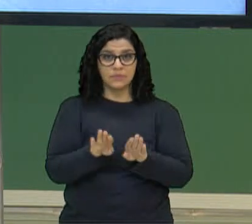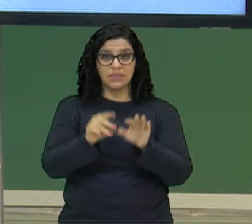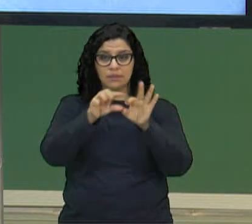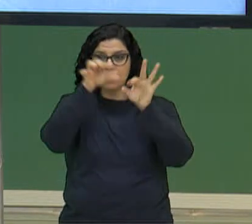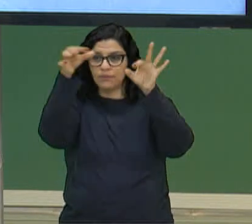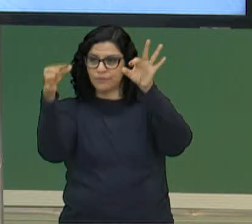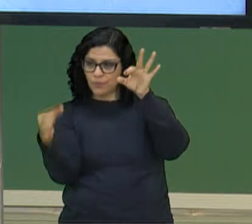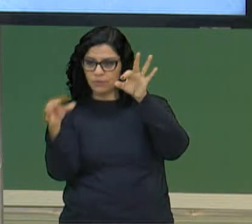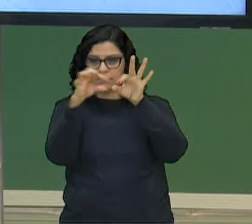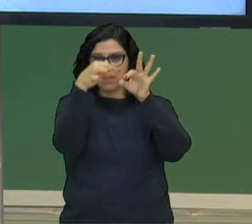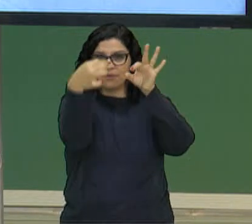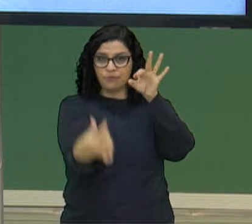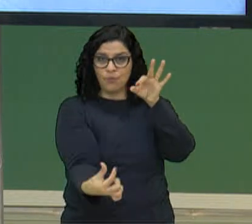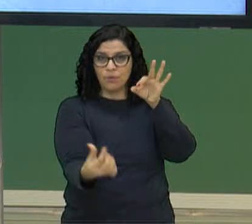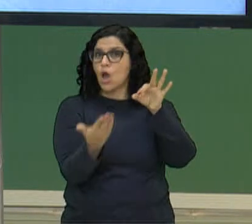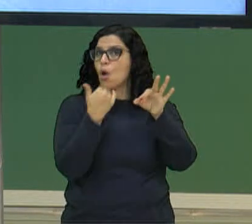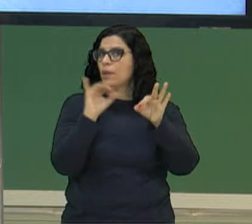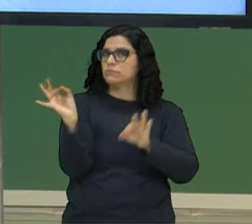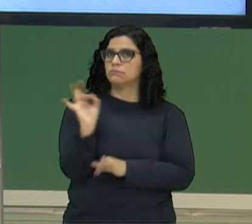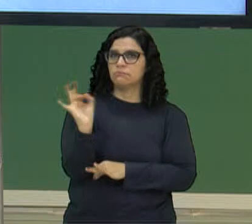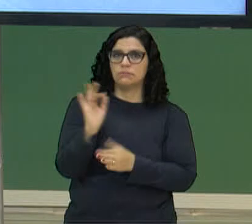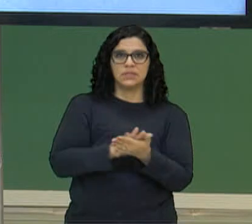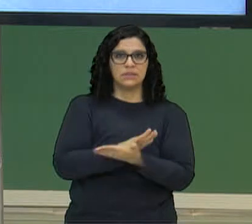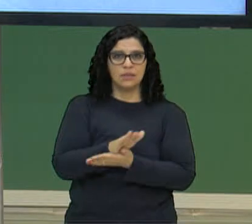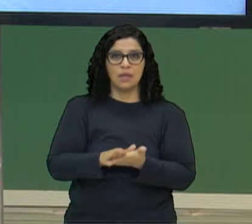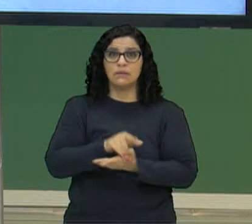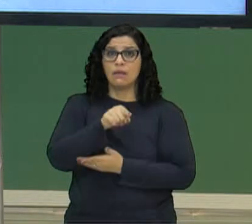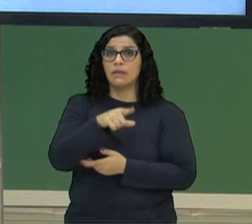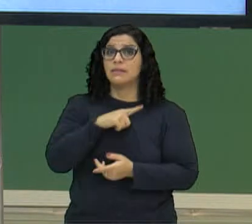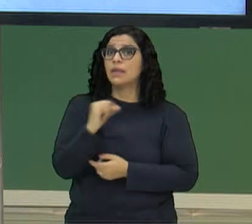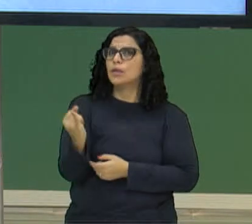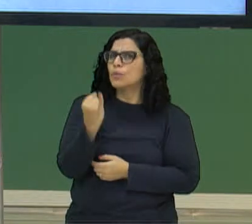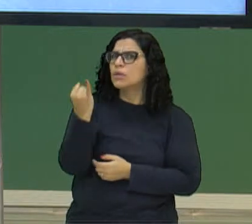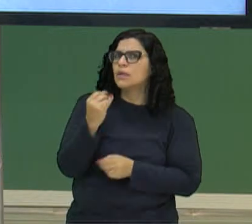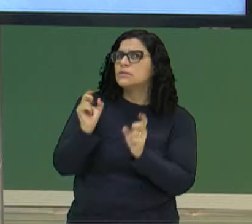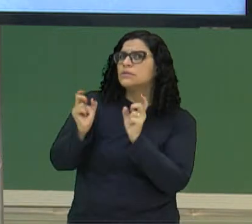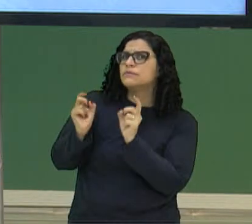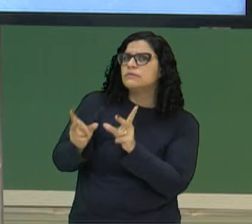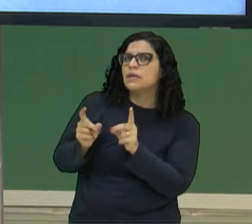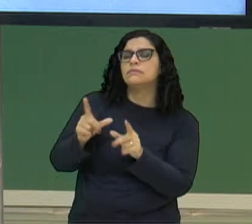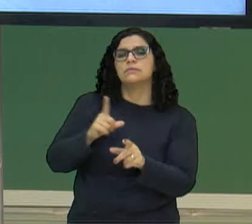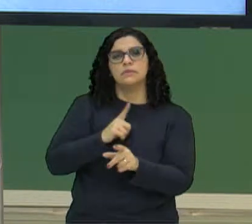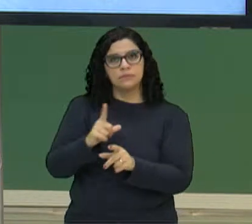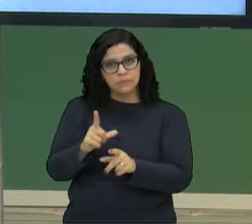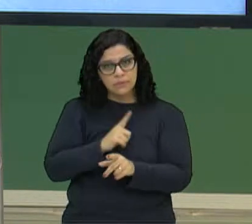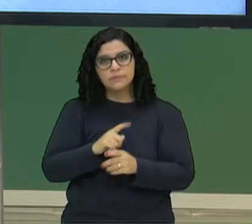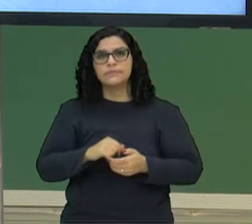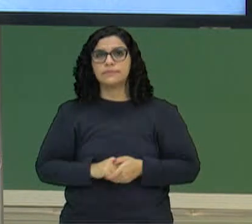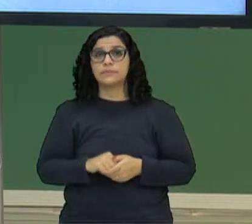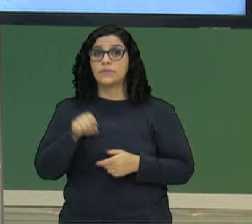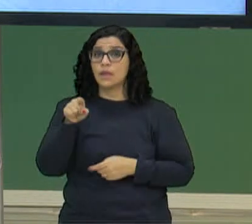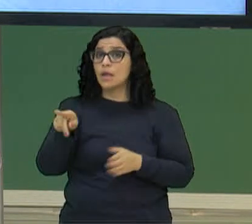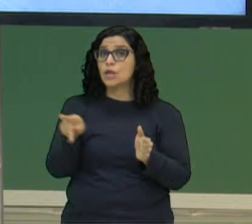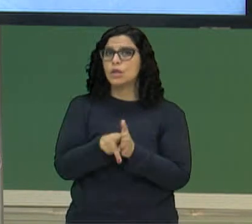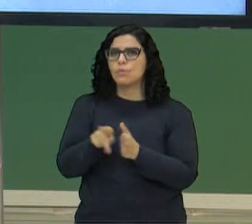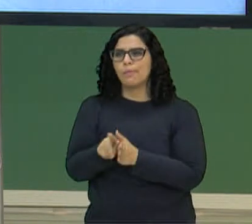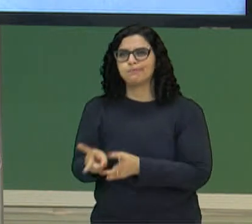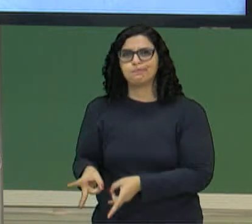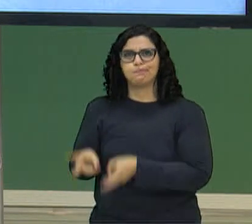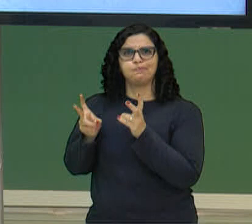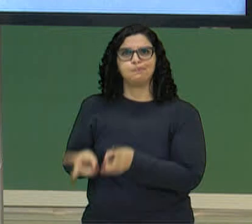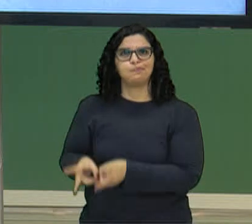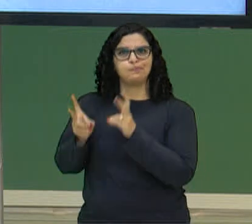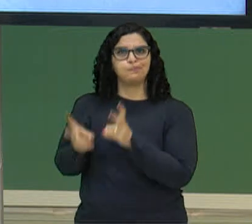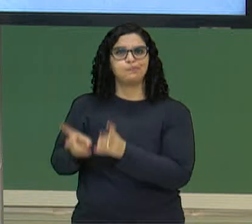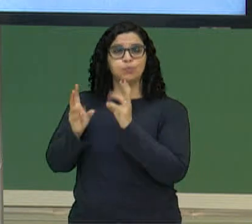folha geralmente não é comestível, ele tem importância comercial? Tem. Ele foi explorado de uma